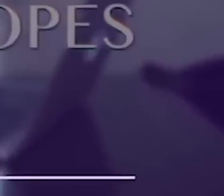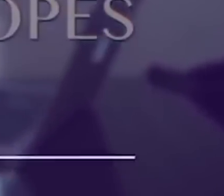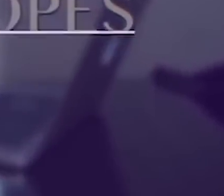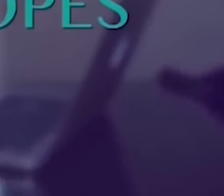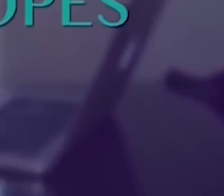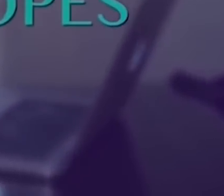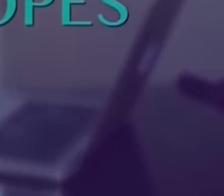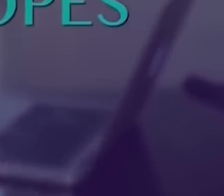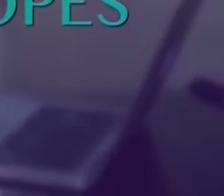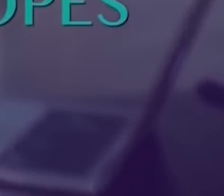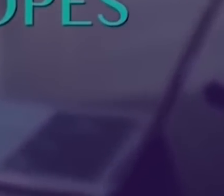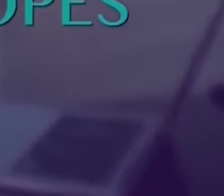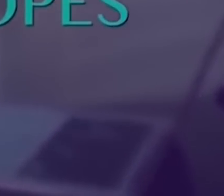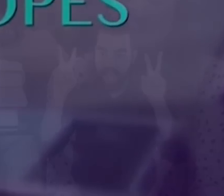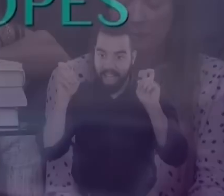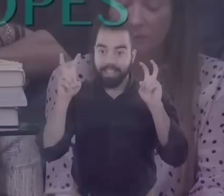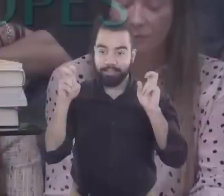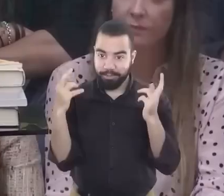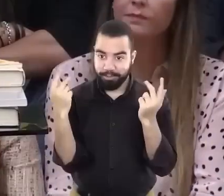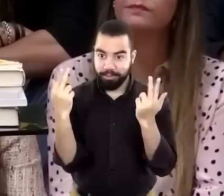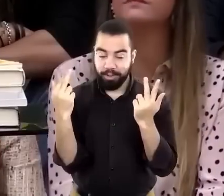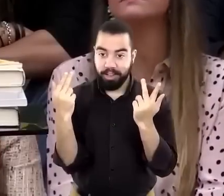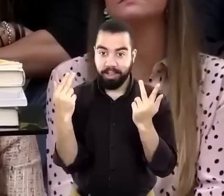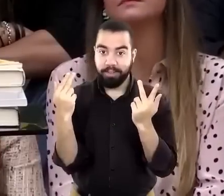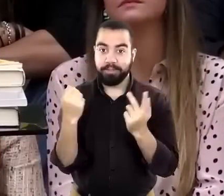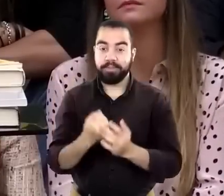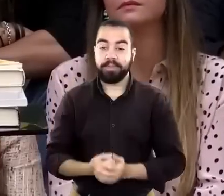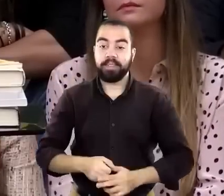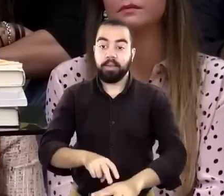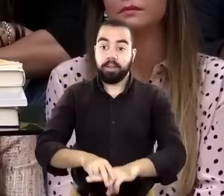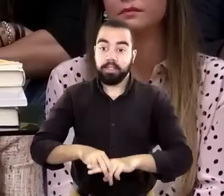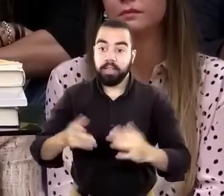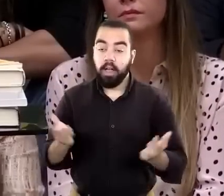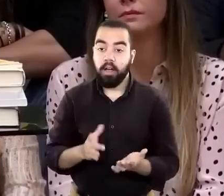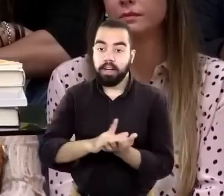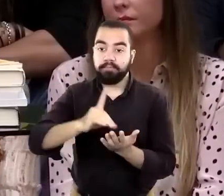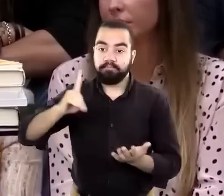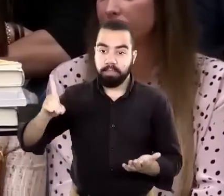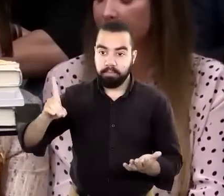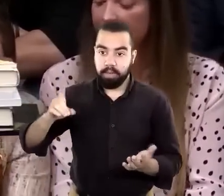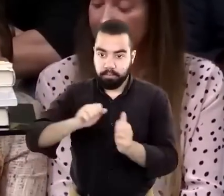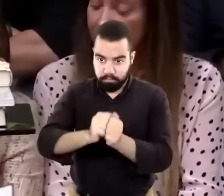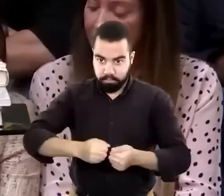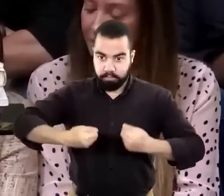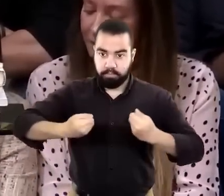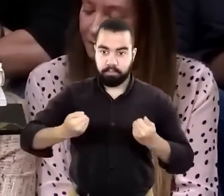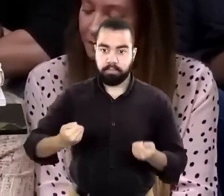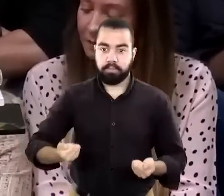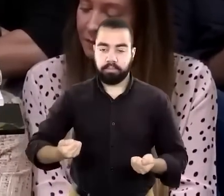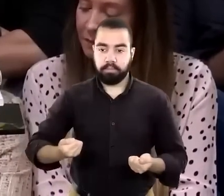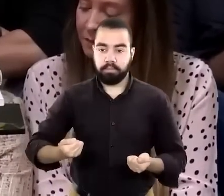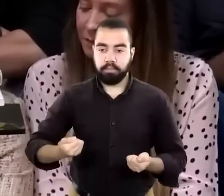Palavra da Verdade, com Hernandes Dias Lopes. Eu peço que você abra sua Bíblia comigo, por favor,